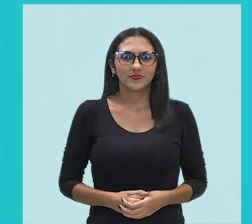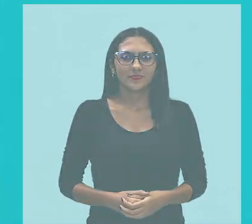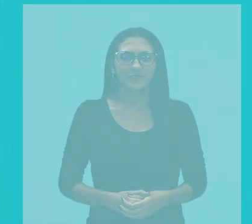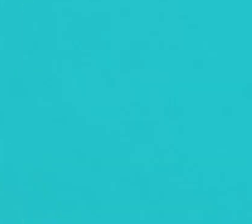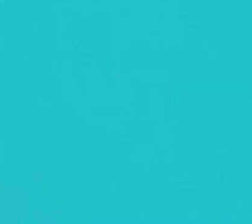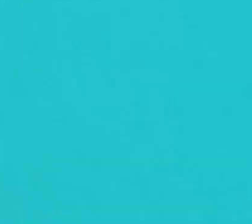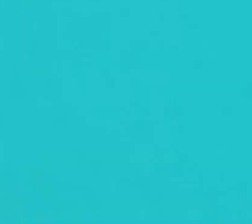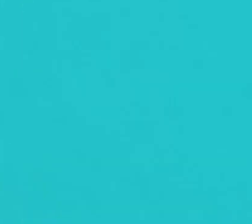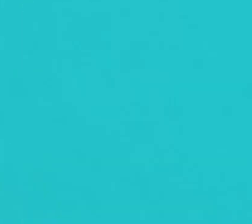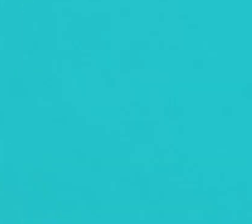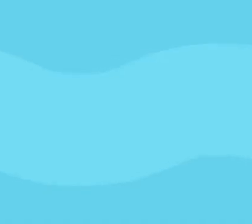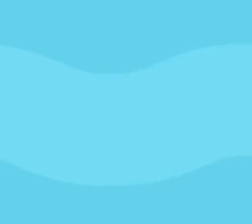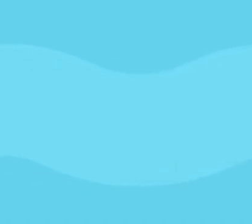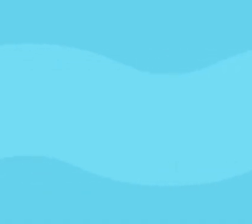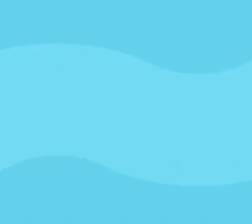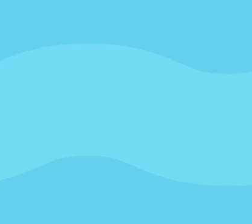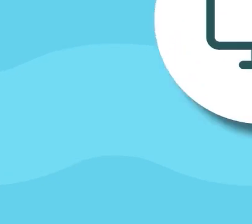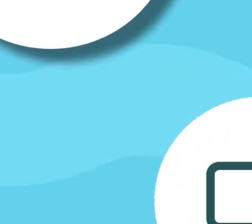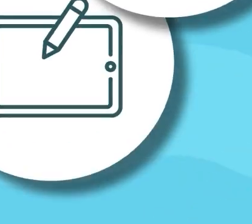aula.